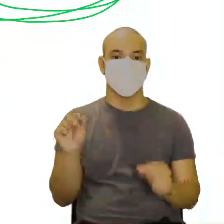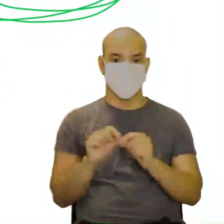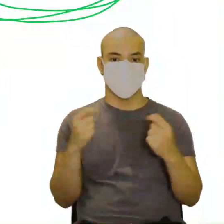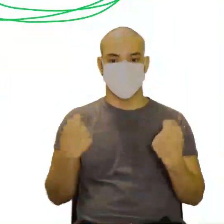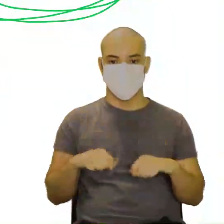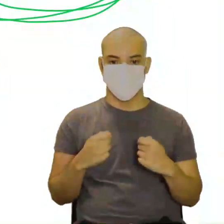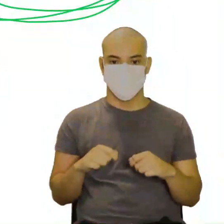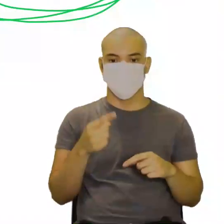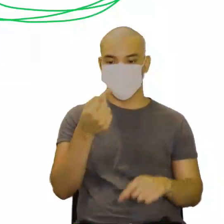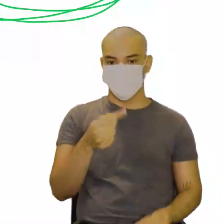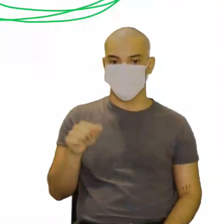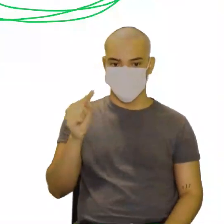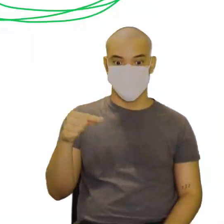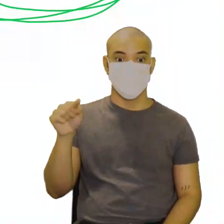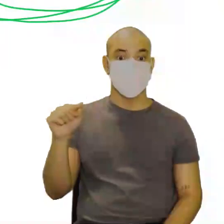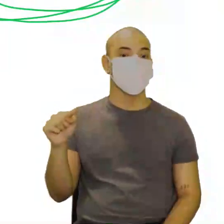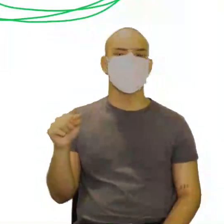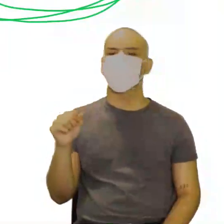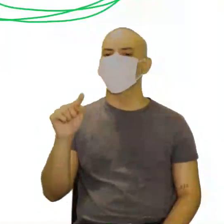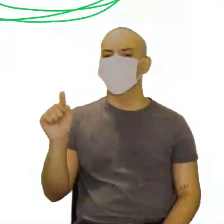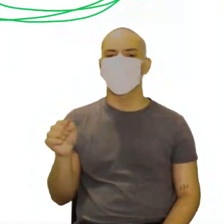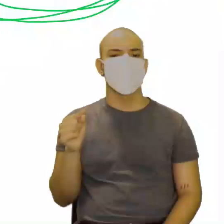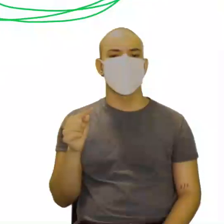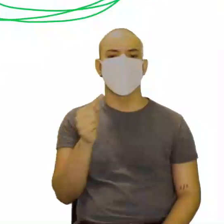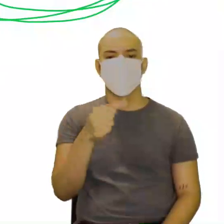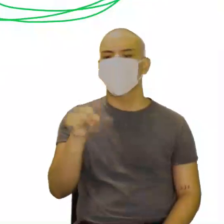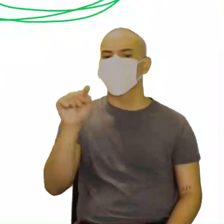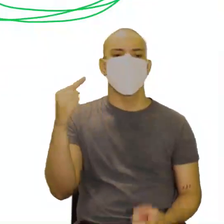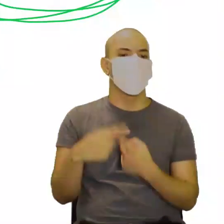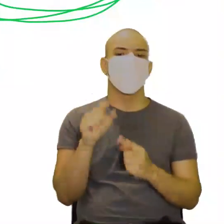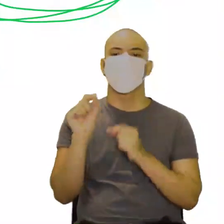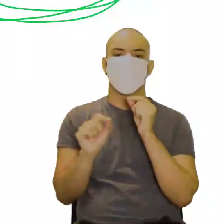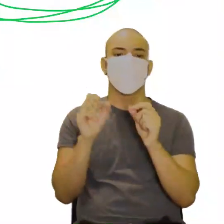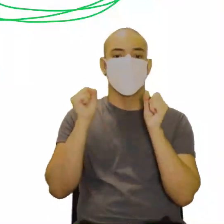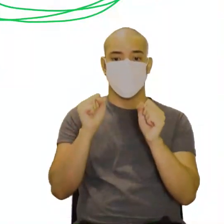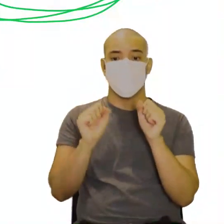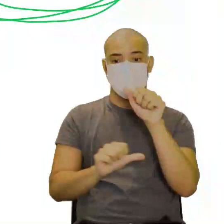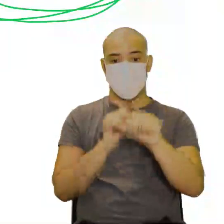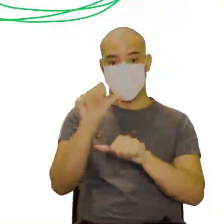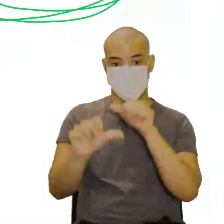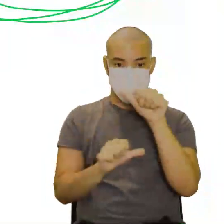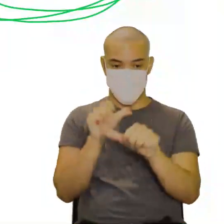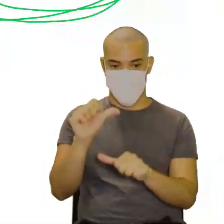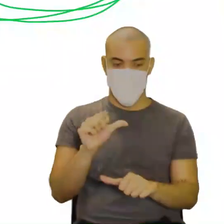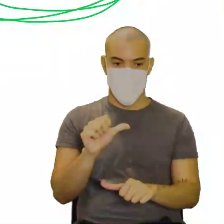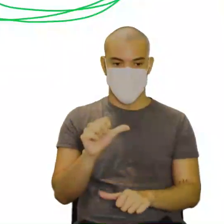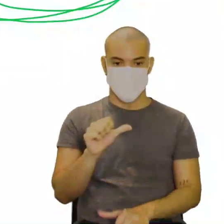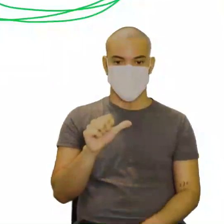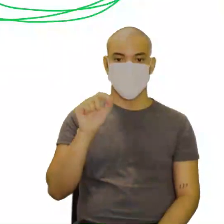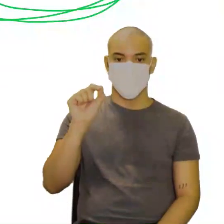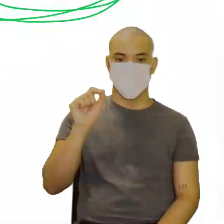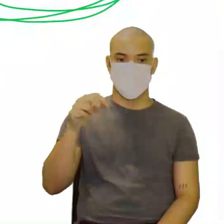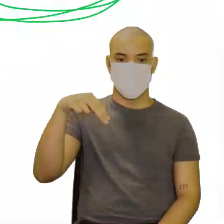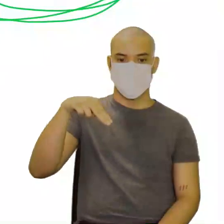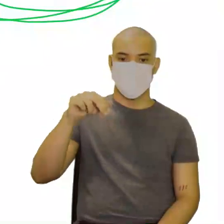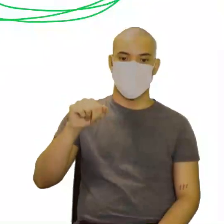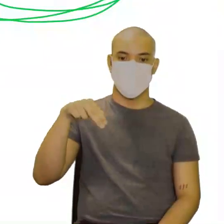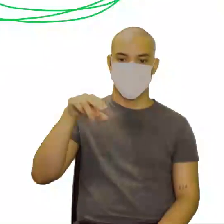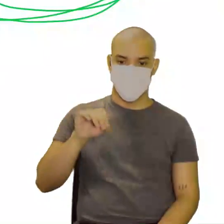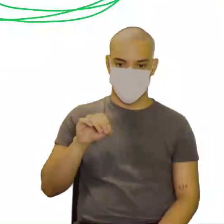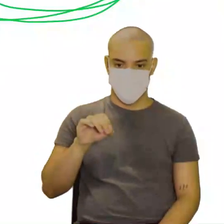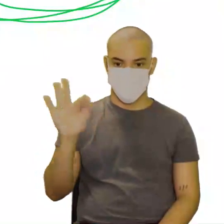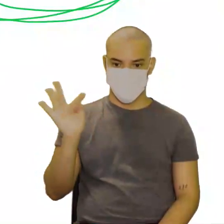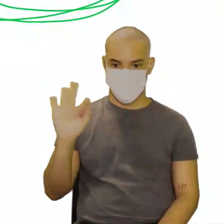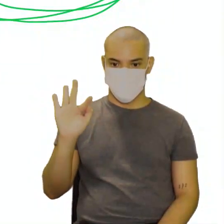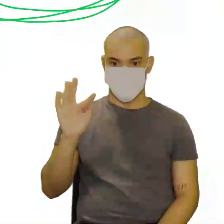aqui. Para que isso, professora? Que eu posso transformar em nanofarad. Ok? Então